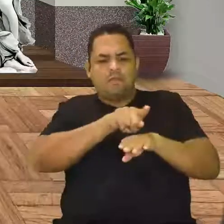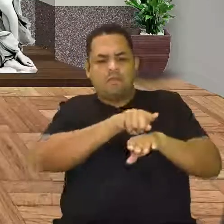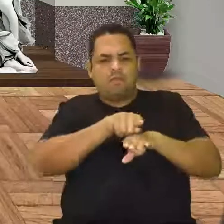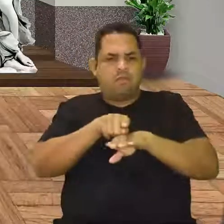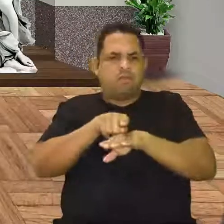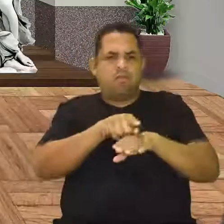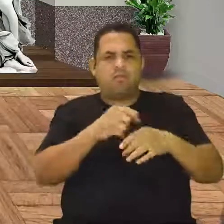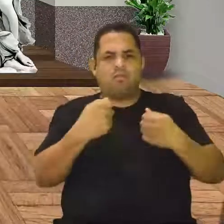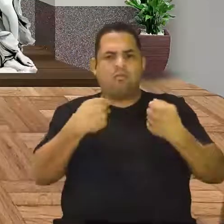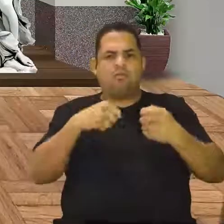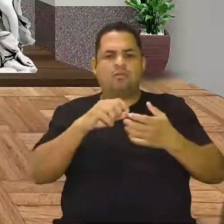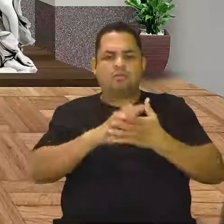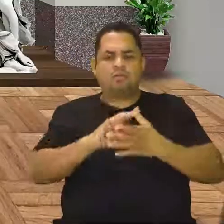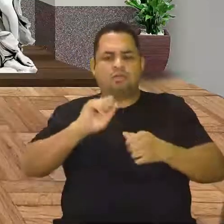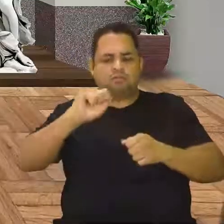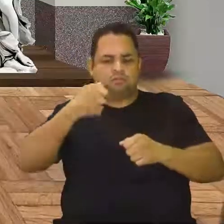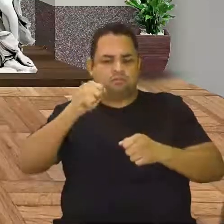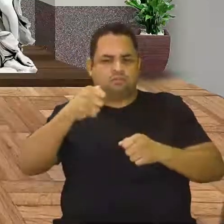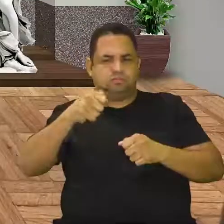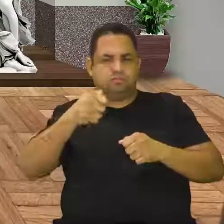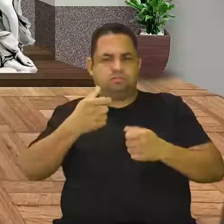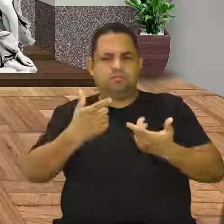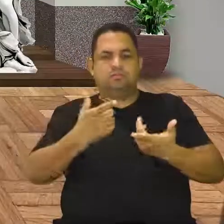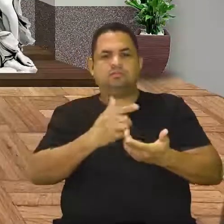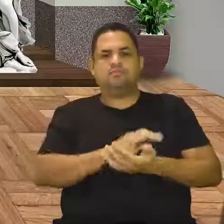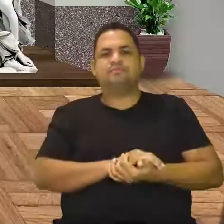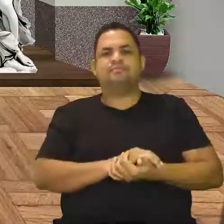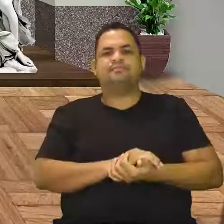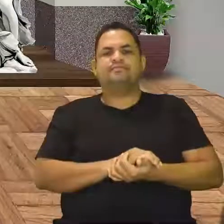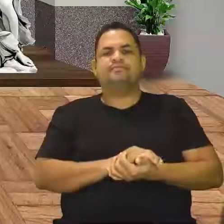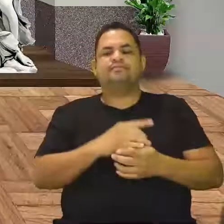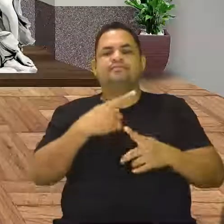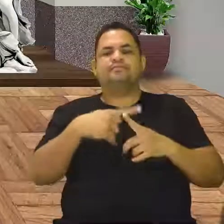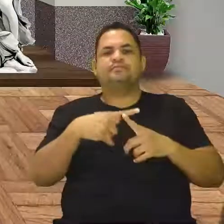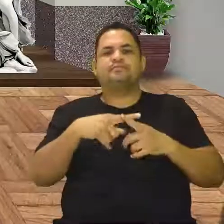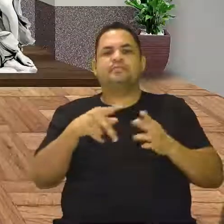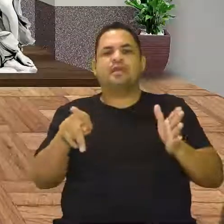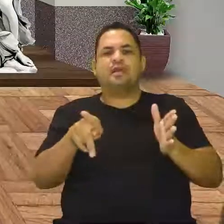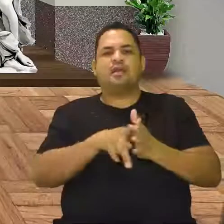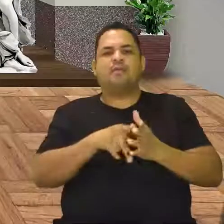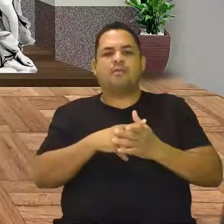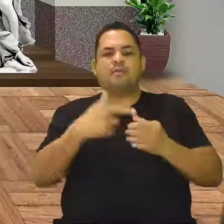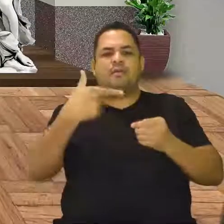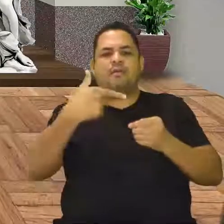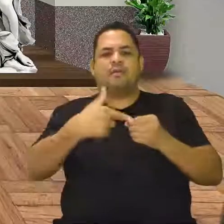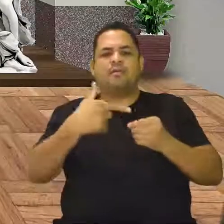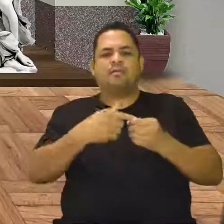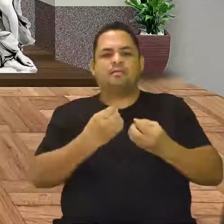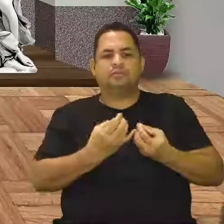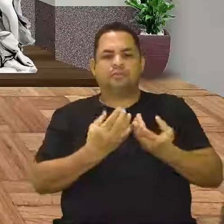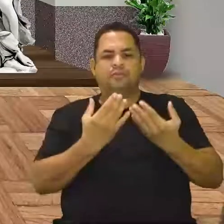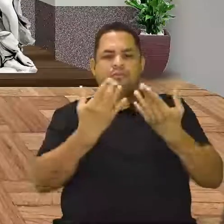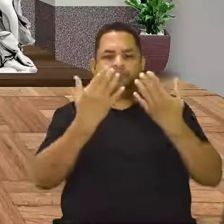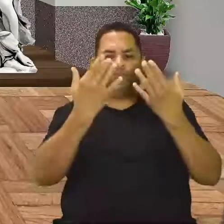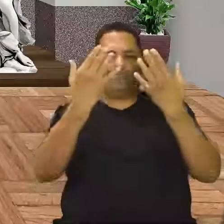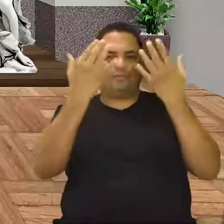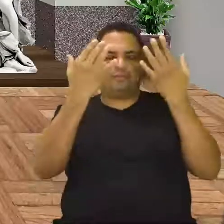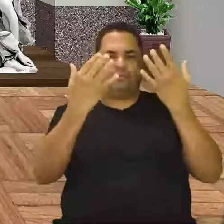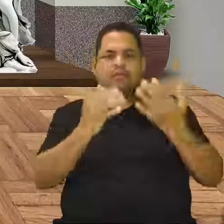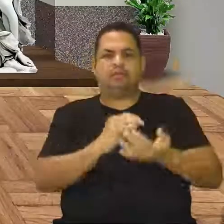para poder pegar na chave porque a planta gasolina é levar por água